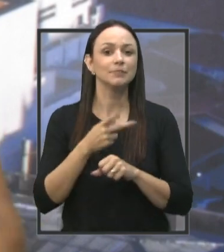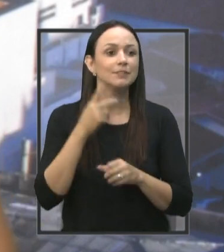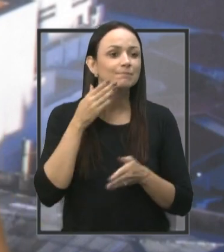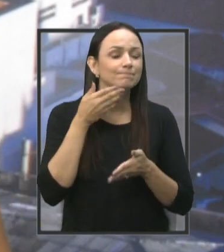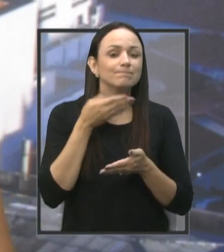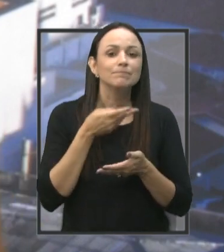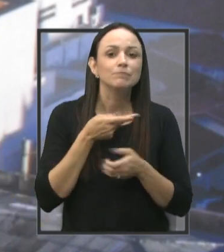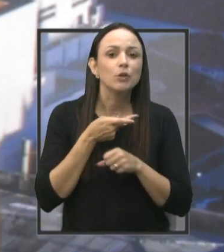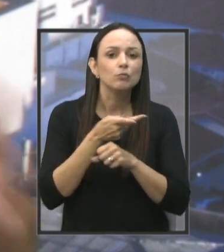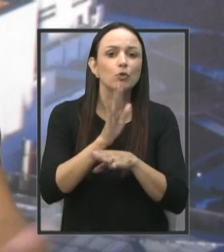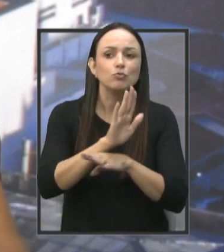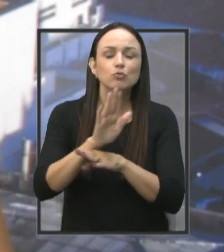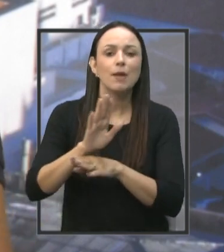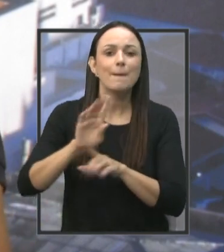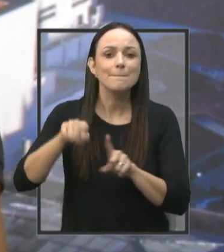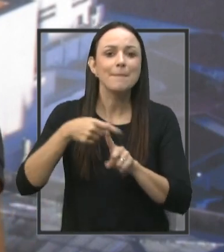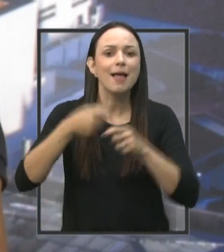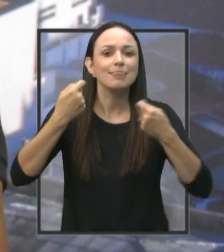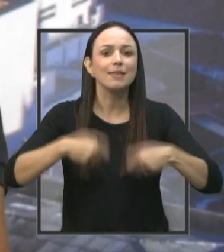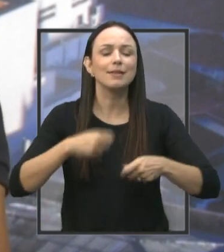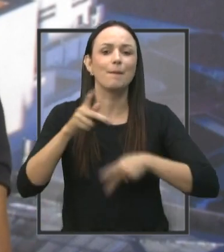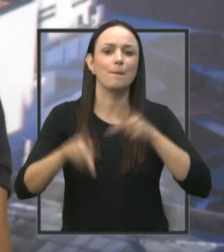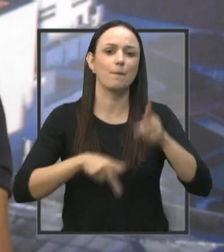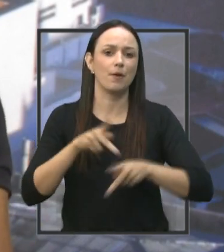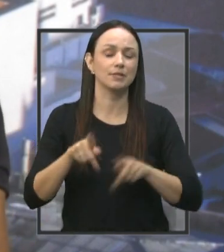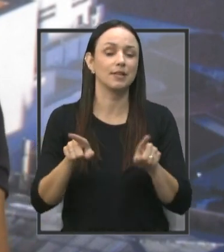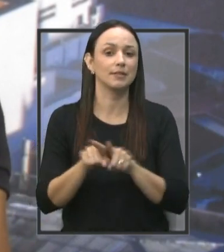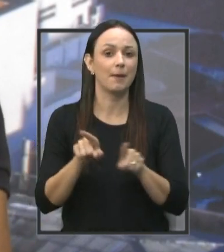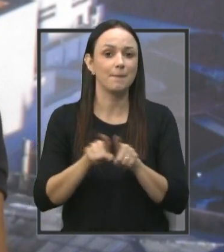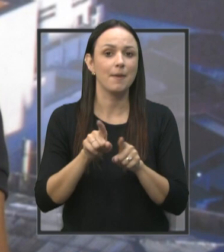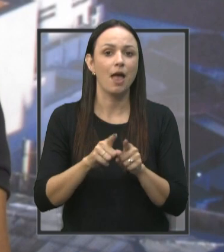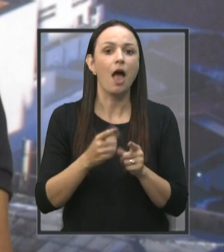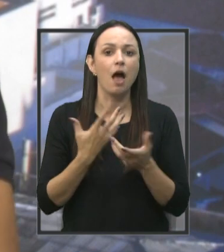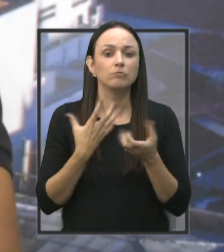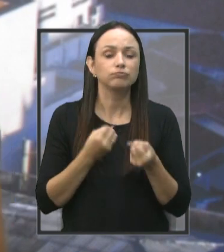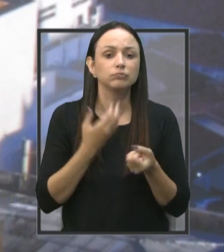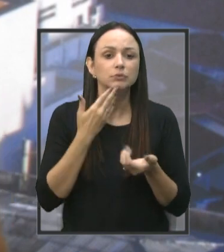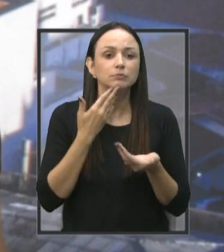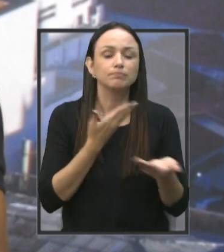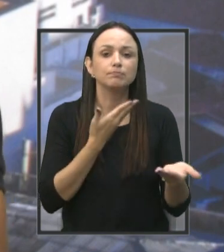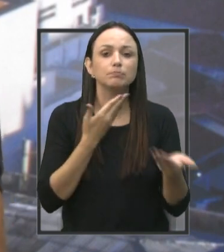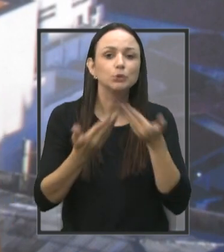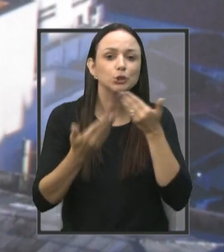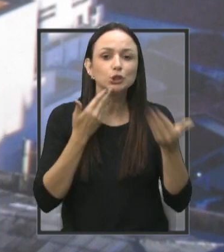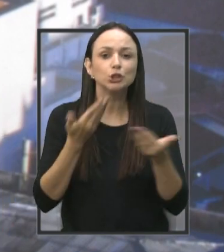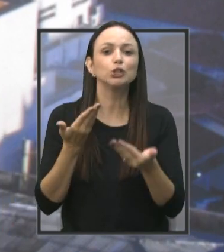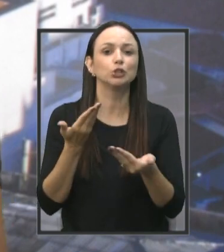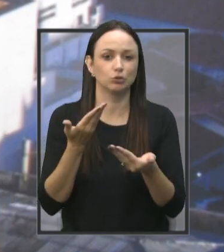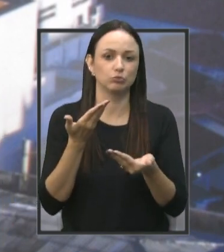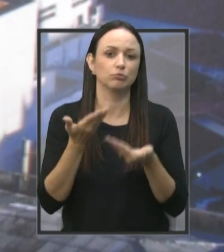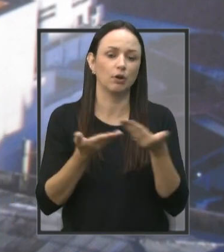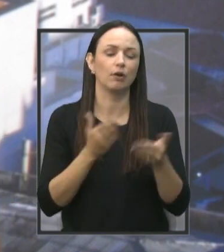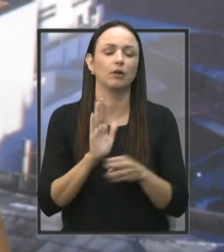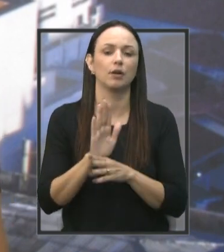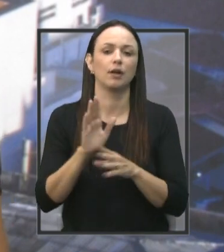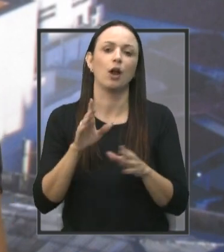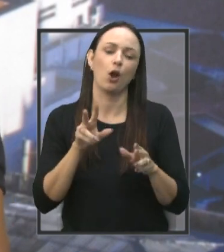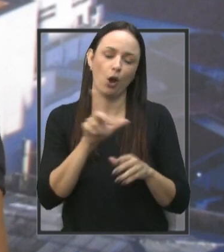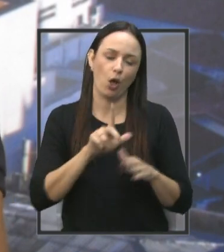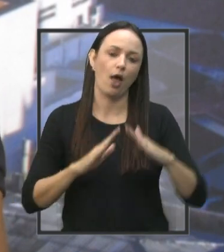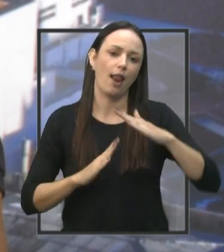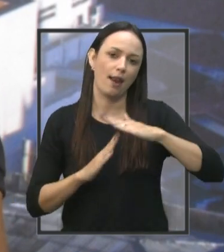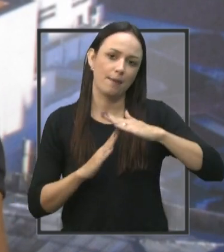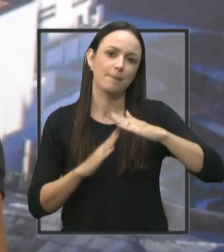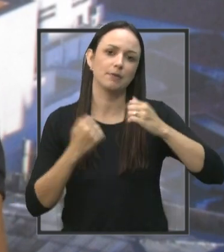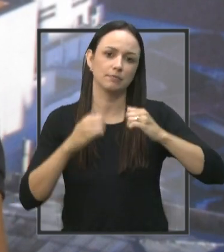maiores necessidades da população e atender esses pedidos dentro, logicamente, dos limites ali dentro